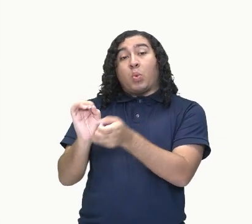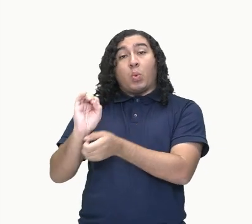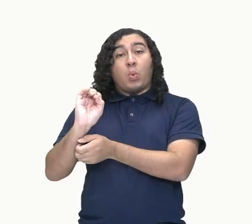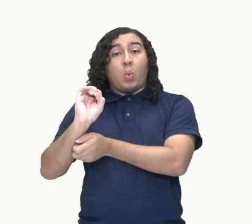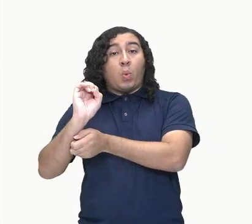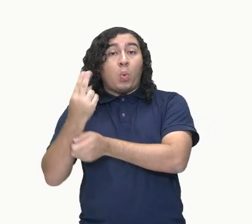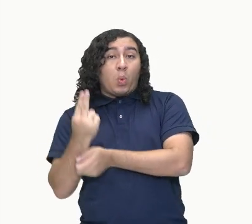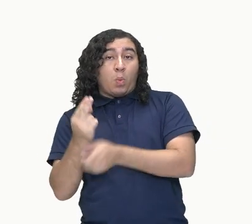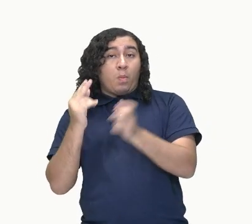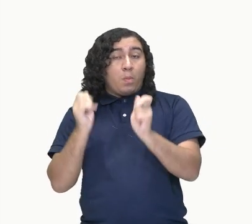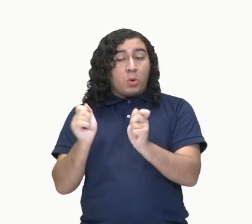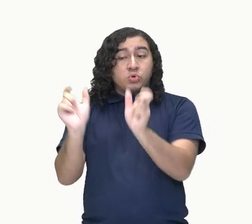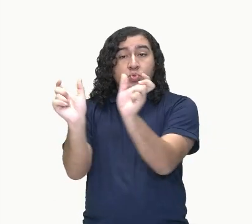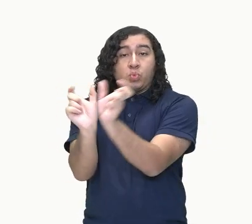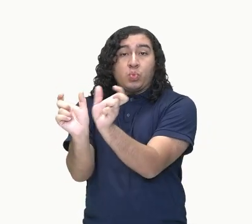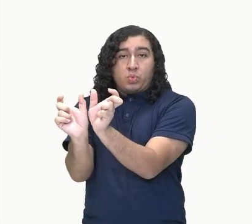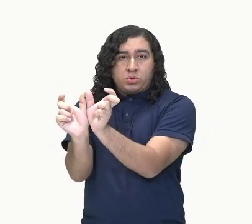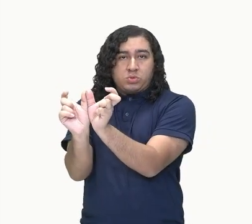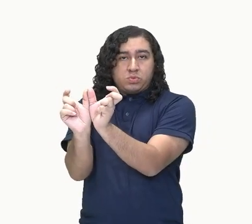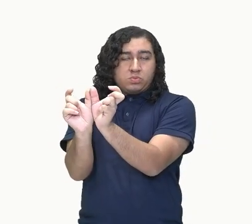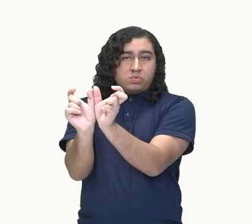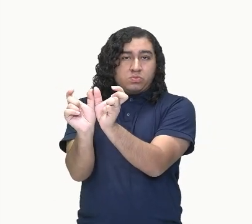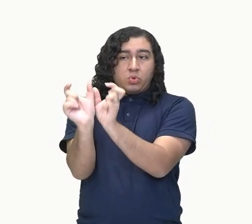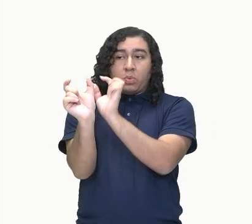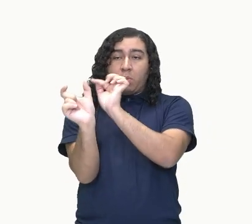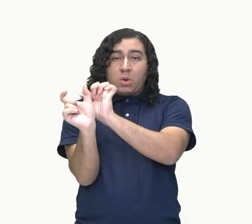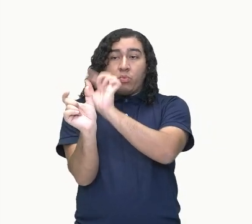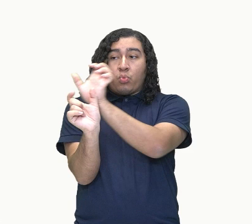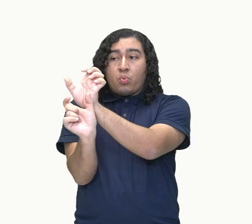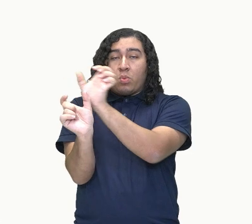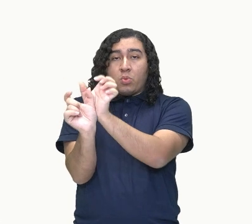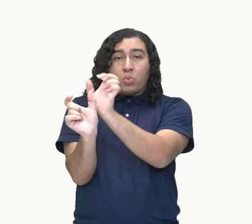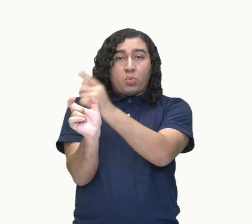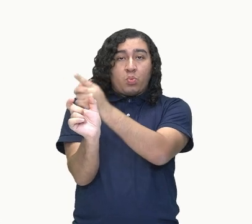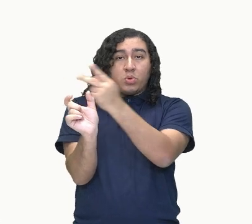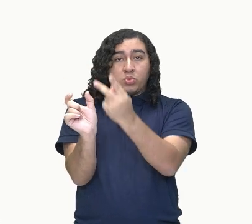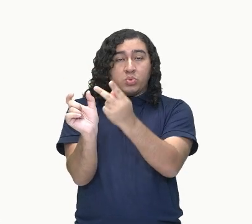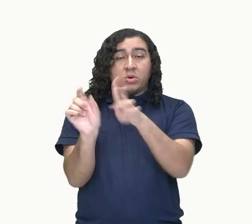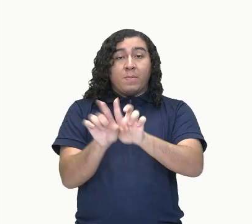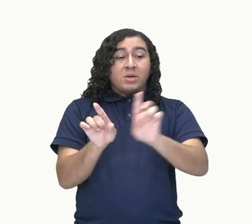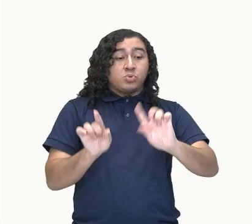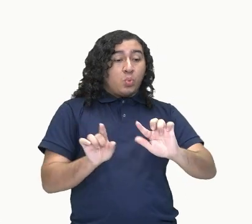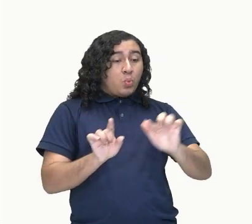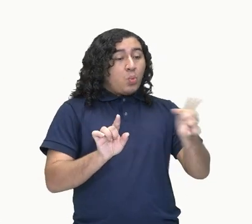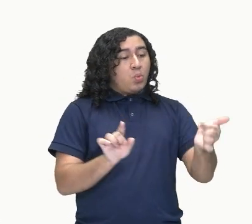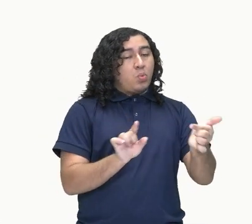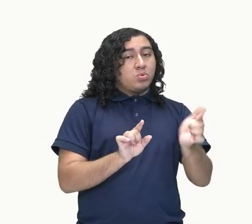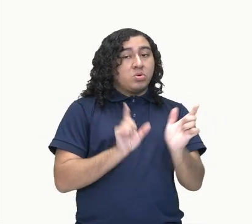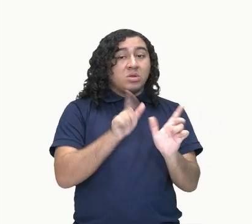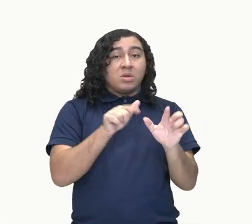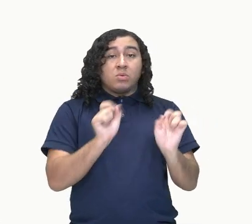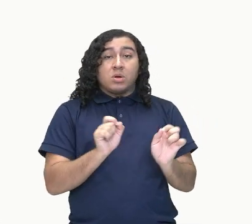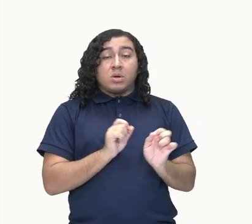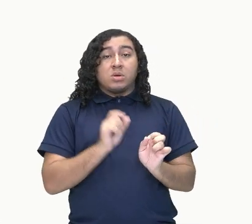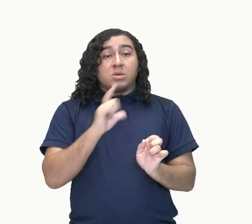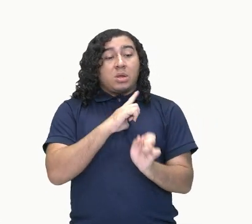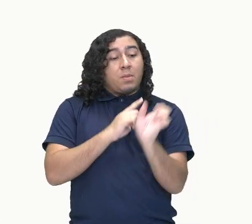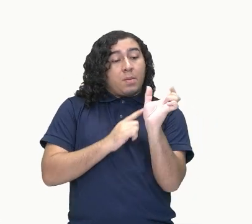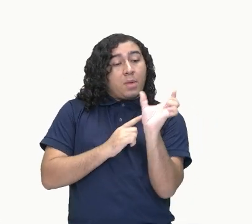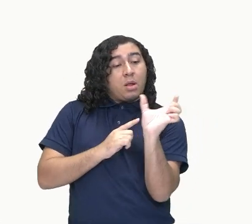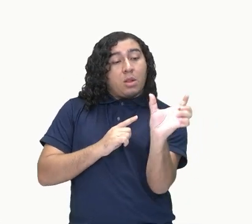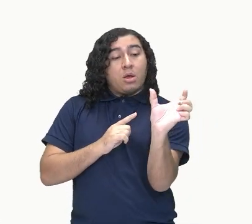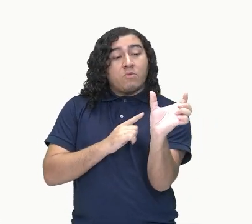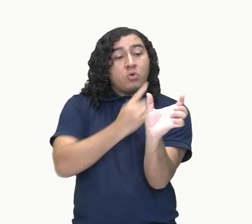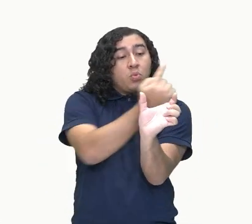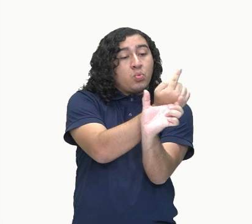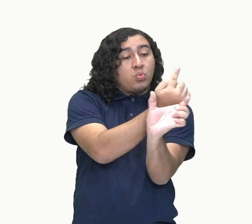tem 2 sílabas, ok? Já os adjetivos longos, eles têm 3